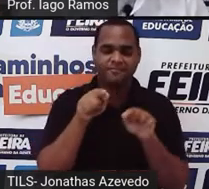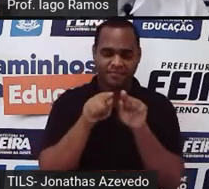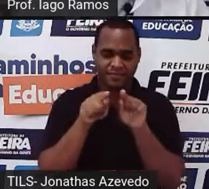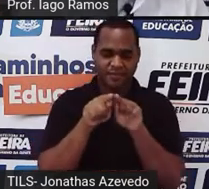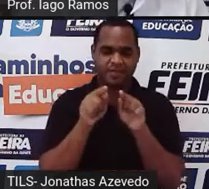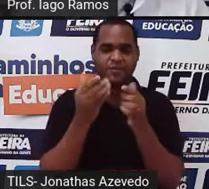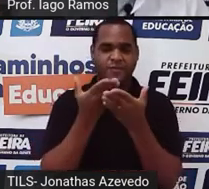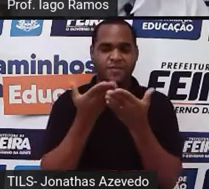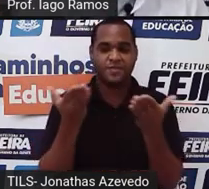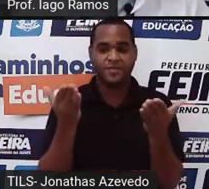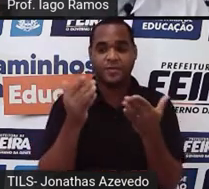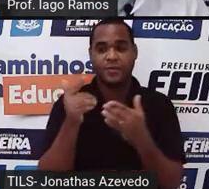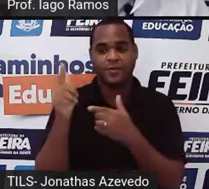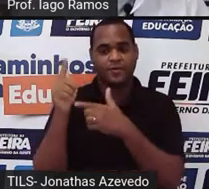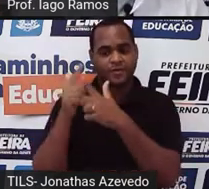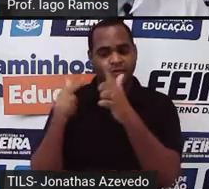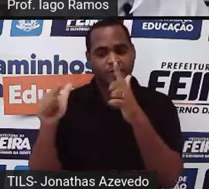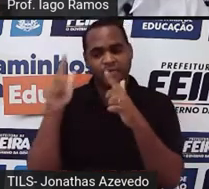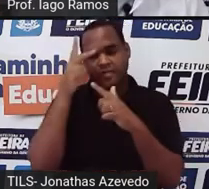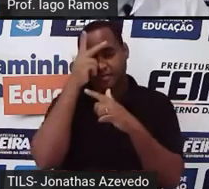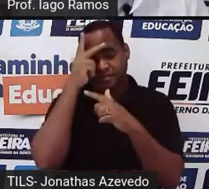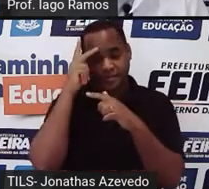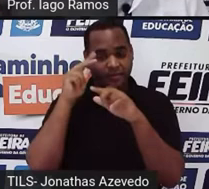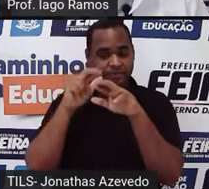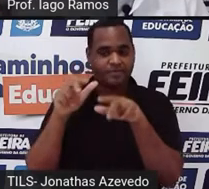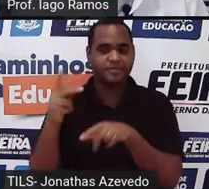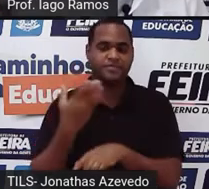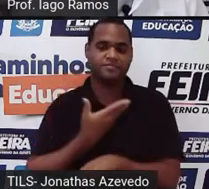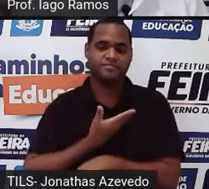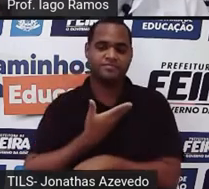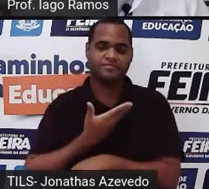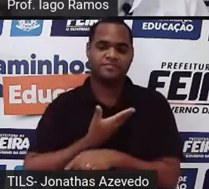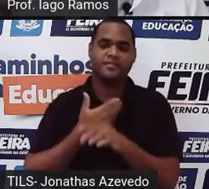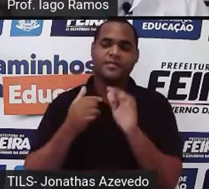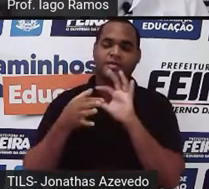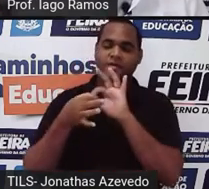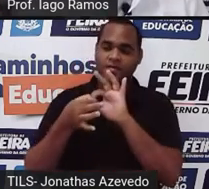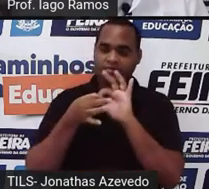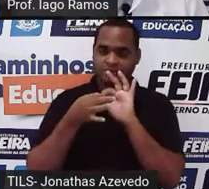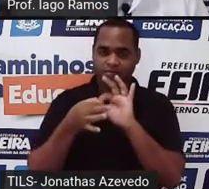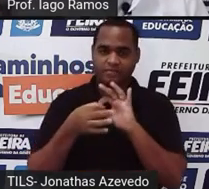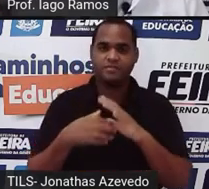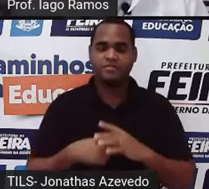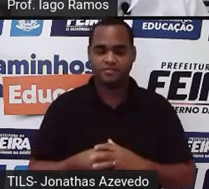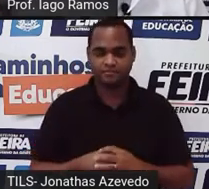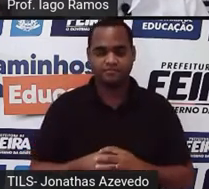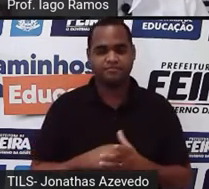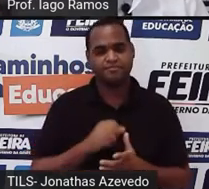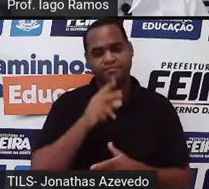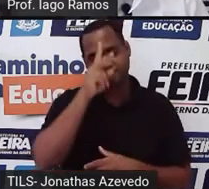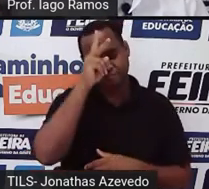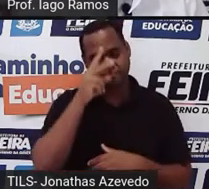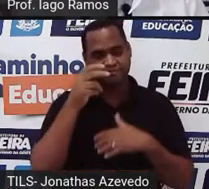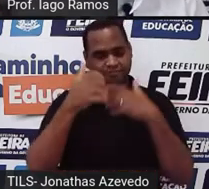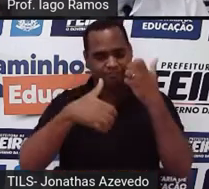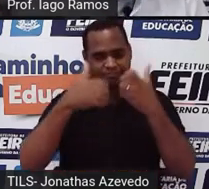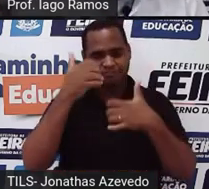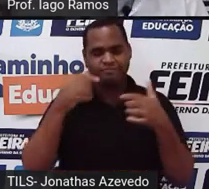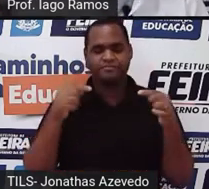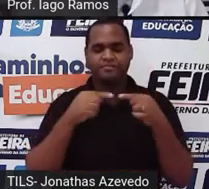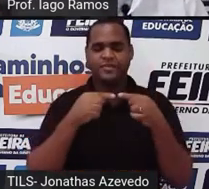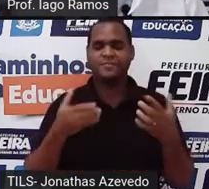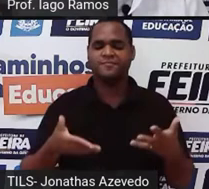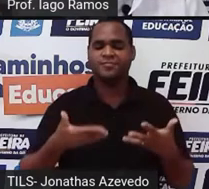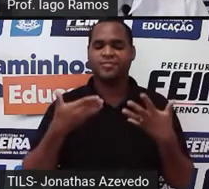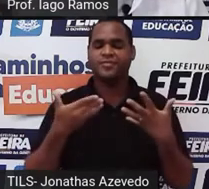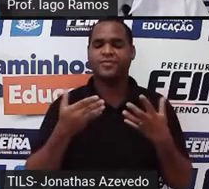pessoas que eram amigas dela, tá bom? Então, que essa história da Katherine te inspire,